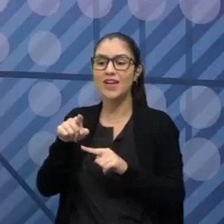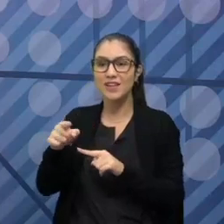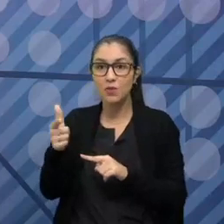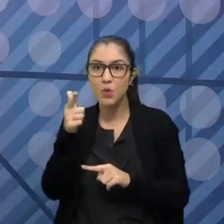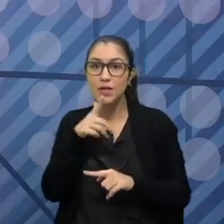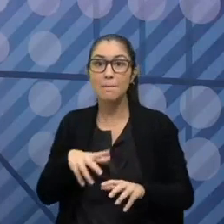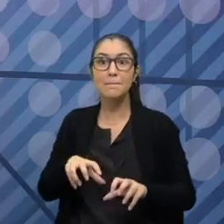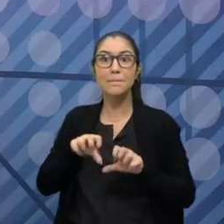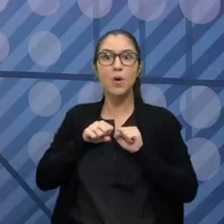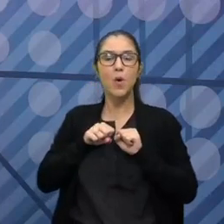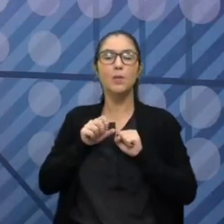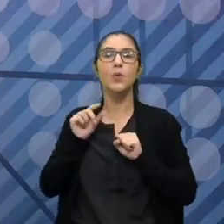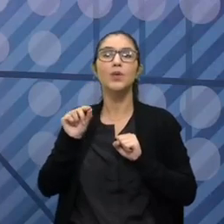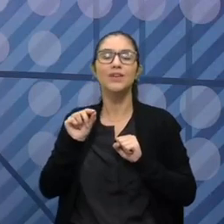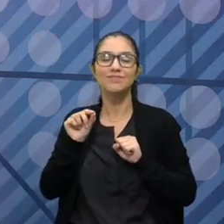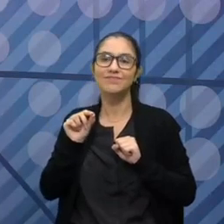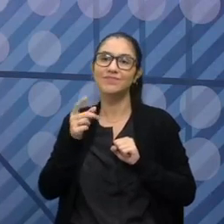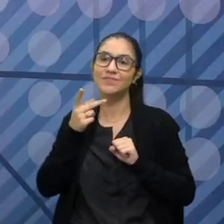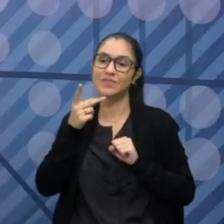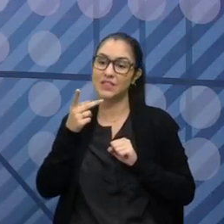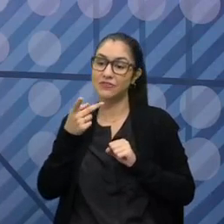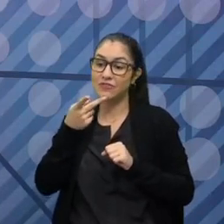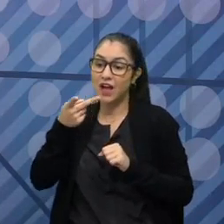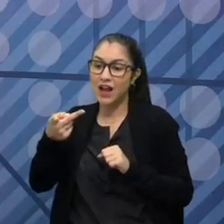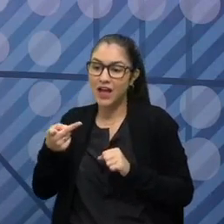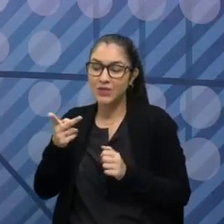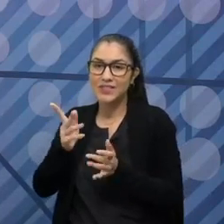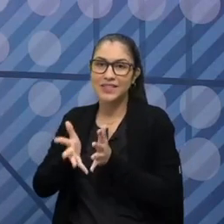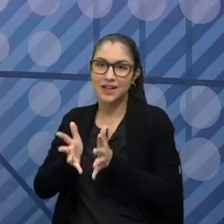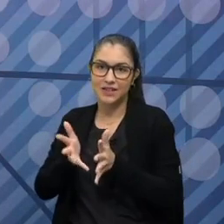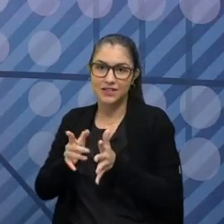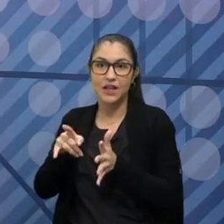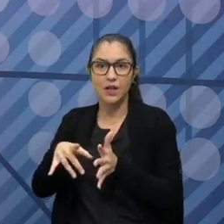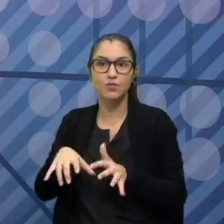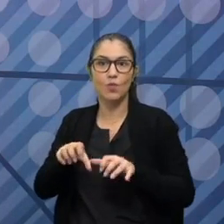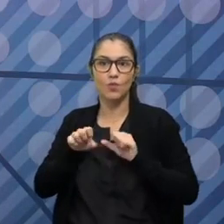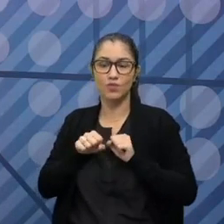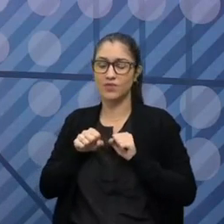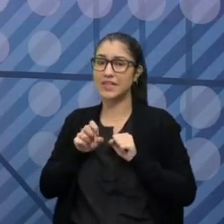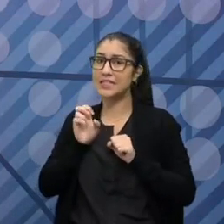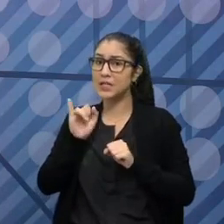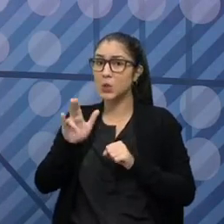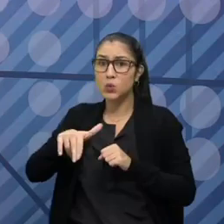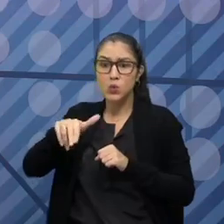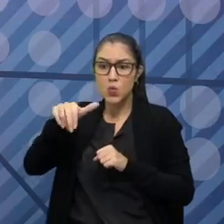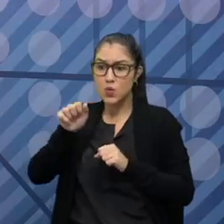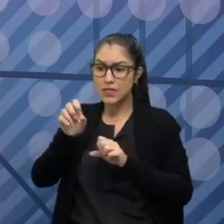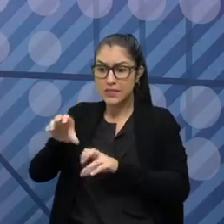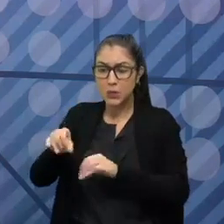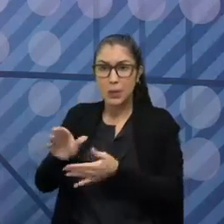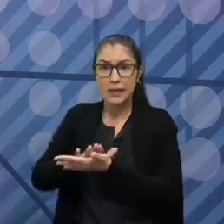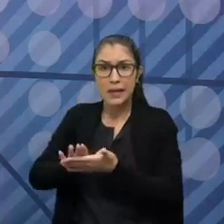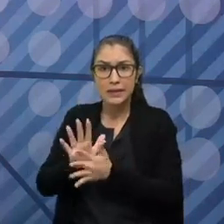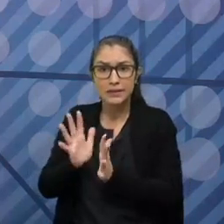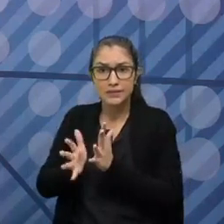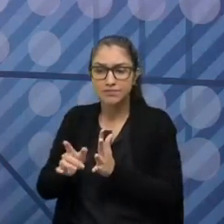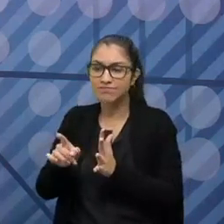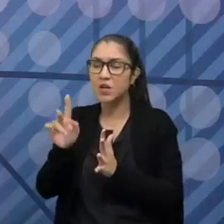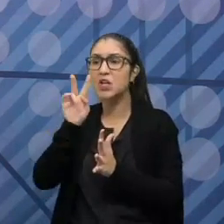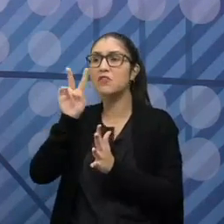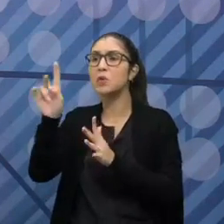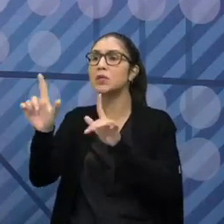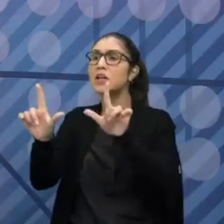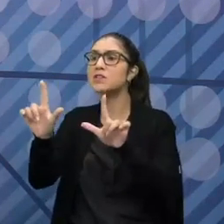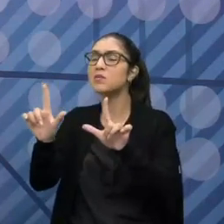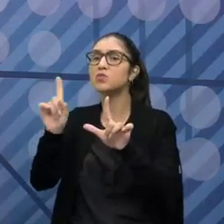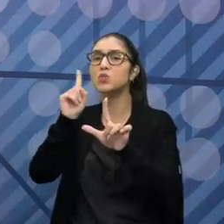se apropriou daquilo que foi falado para ele em língua de sinais. O que não foi falado, o que não foi ensinado, ele viu na televisão,